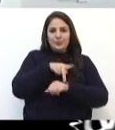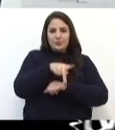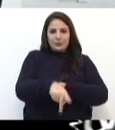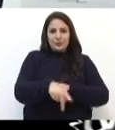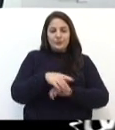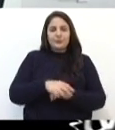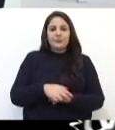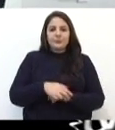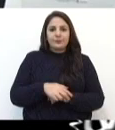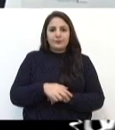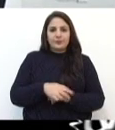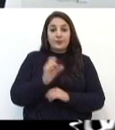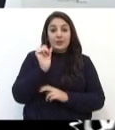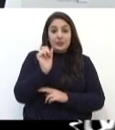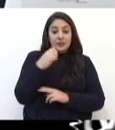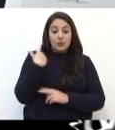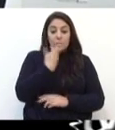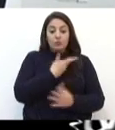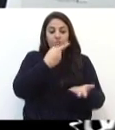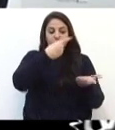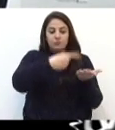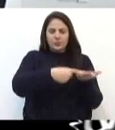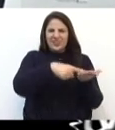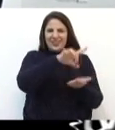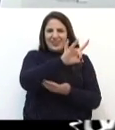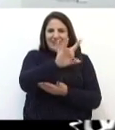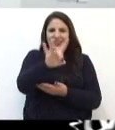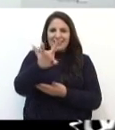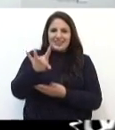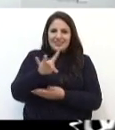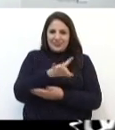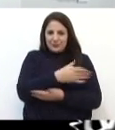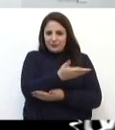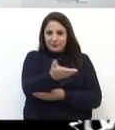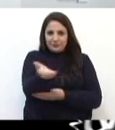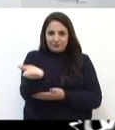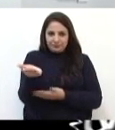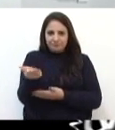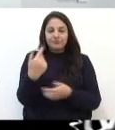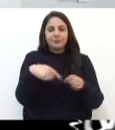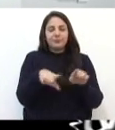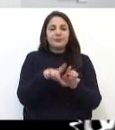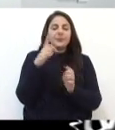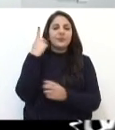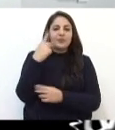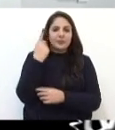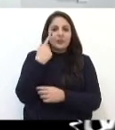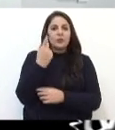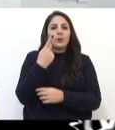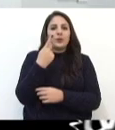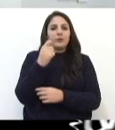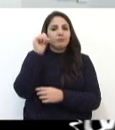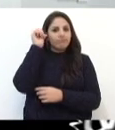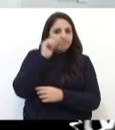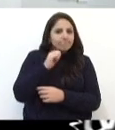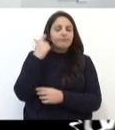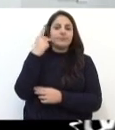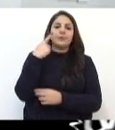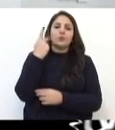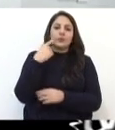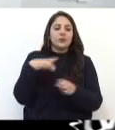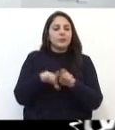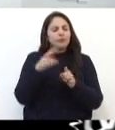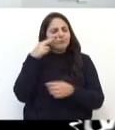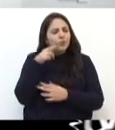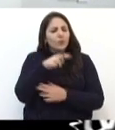Fundo. Então, que fique aqui um compromisso de cada um dos senhores, de cada vereador e vereadora aí, que olhamos